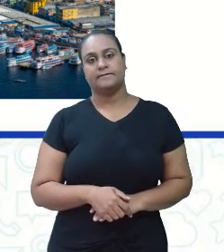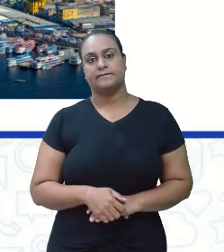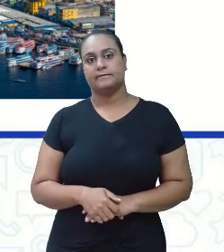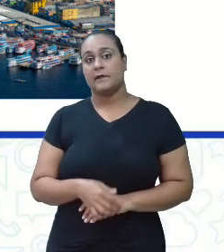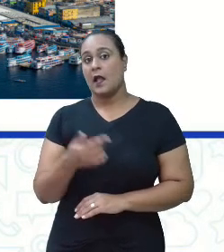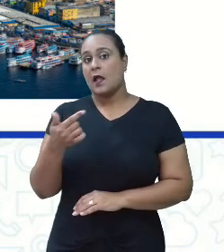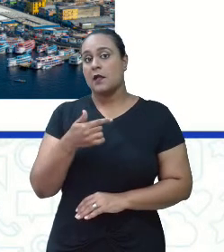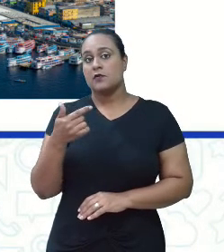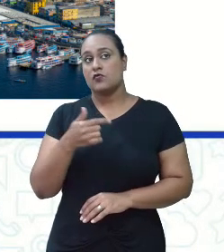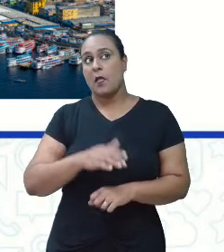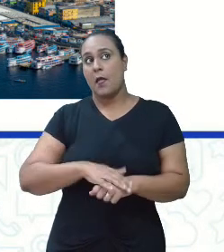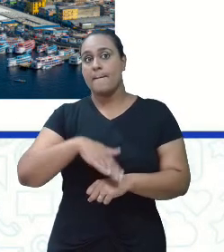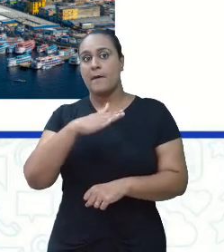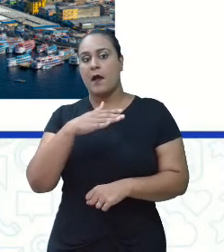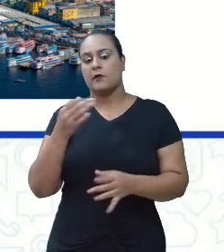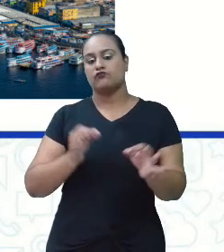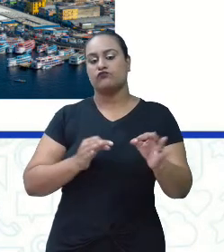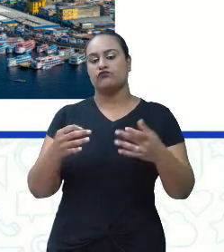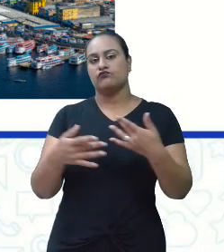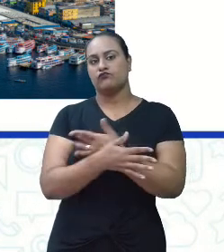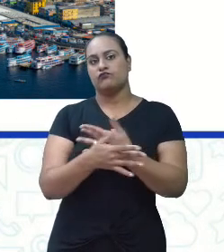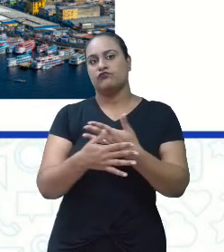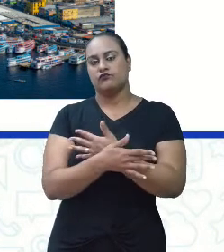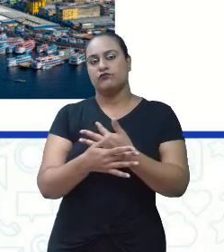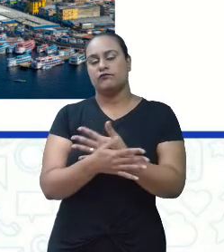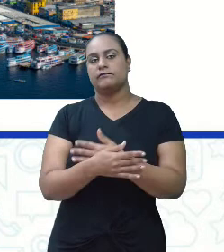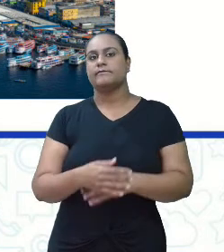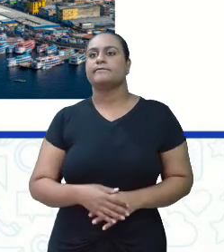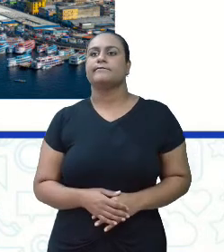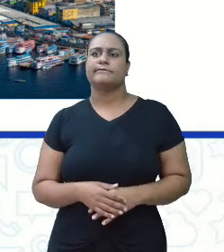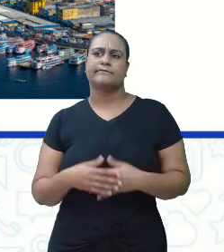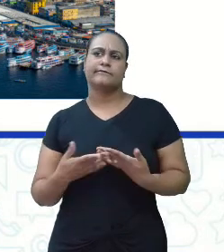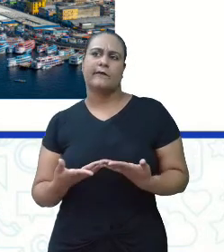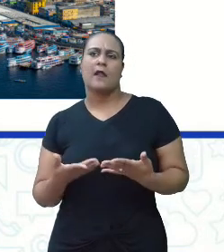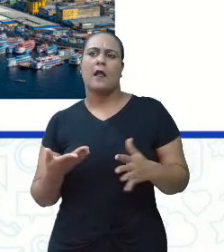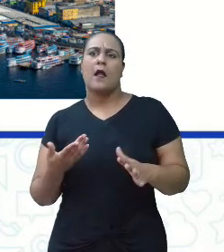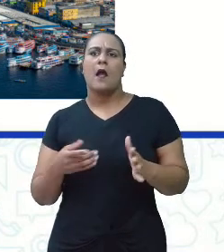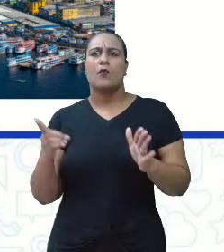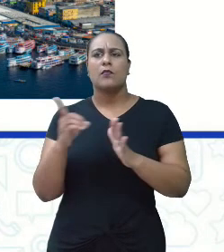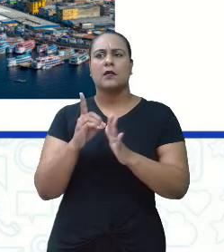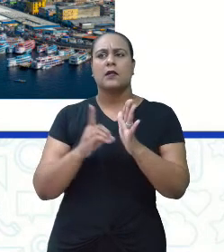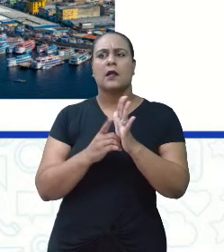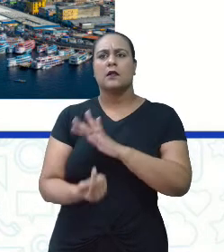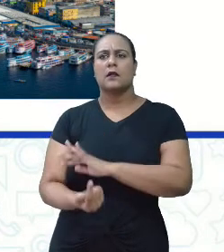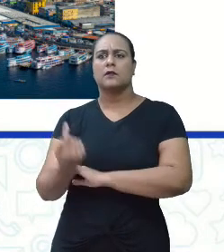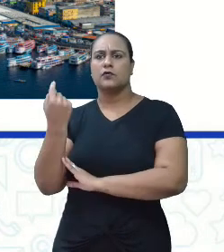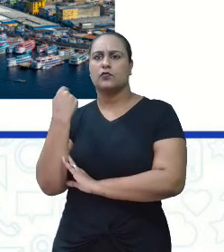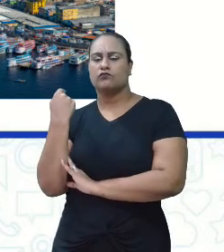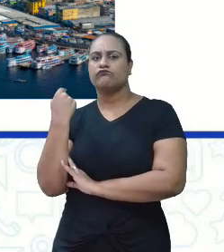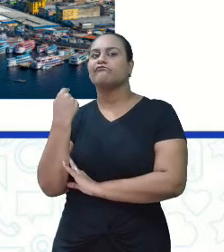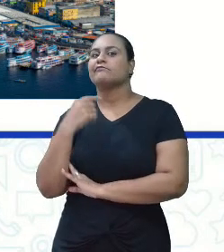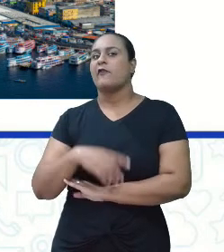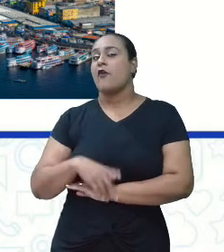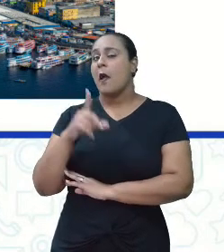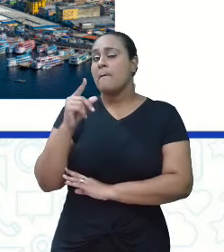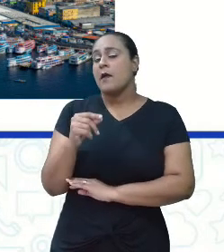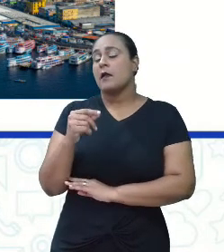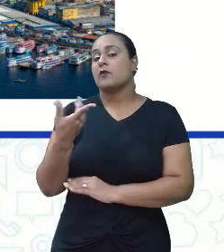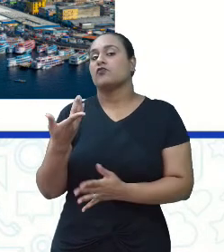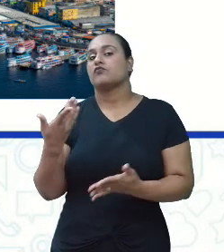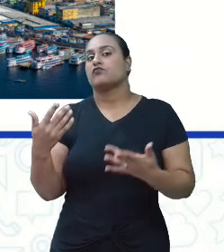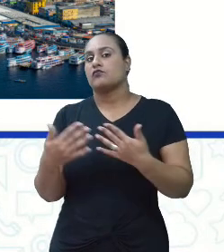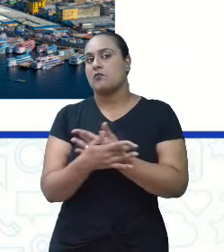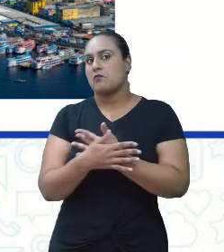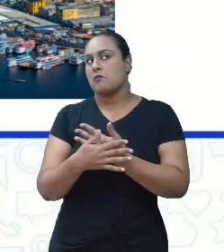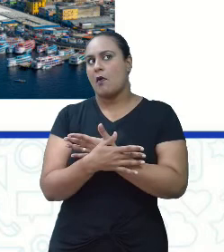a segunda mais urbanizada, né? Há algumas décadas, tendo se transformado na menos urbanizada na década de 80, ou seja, ela